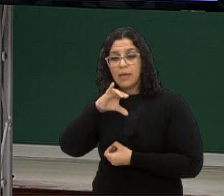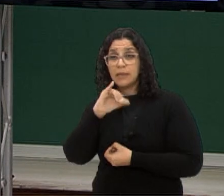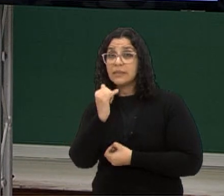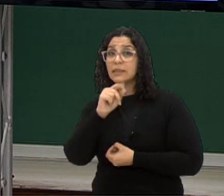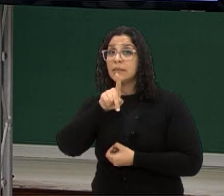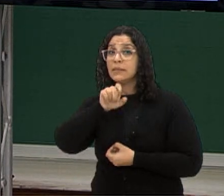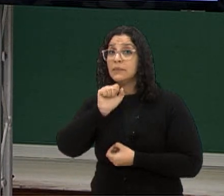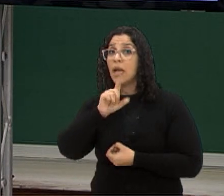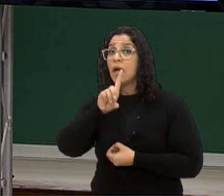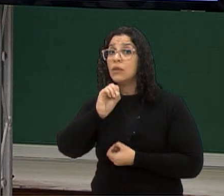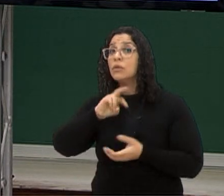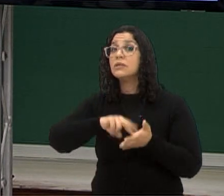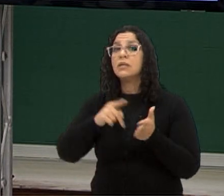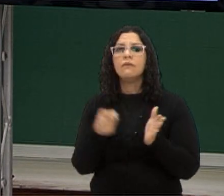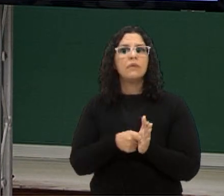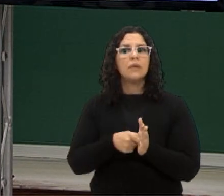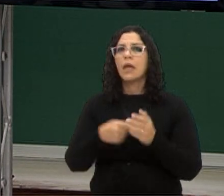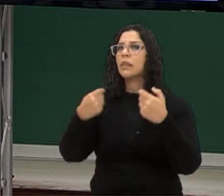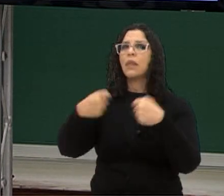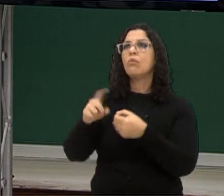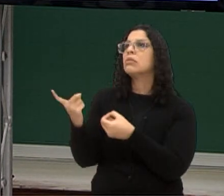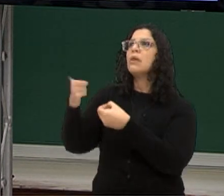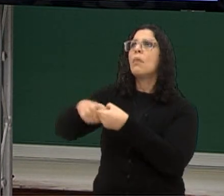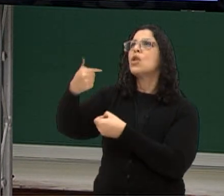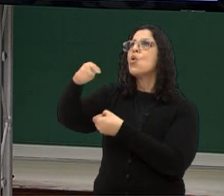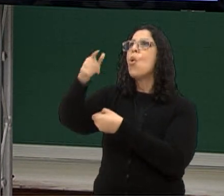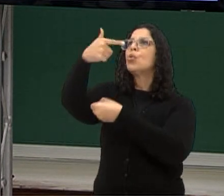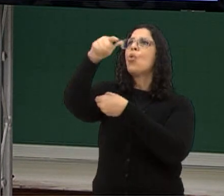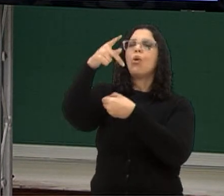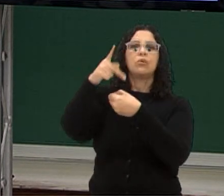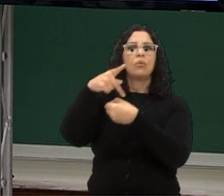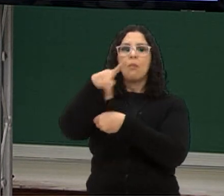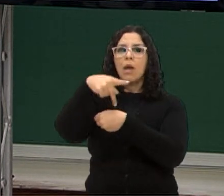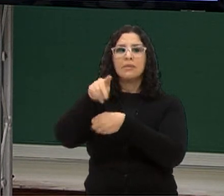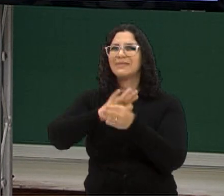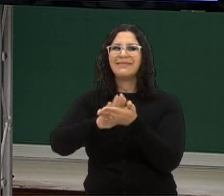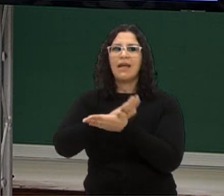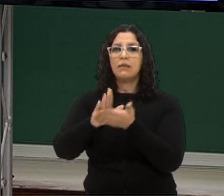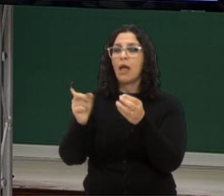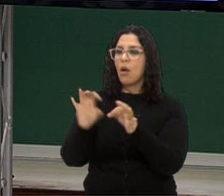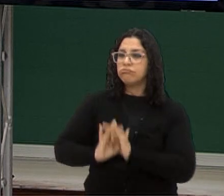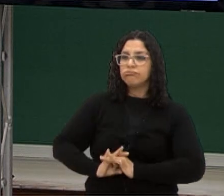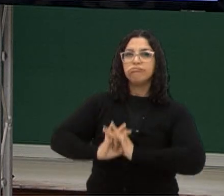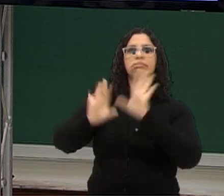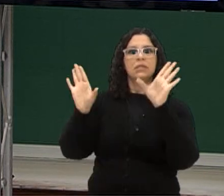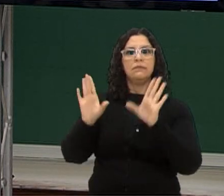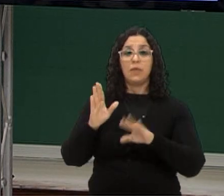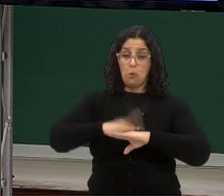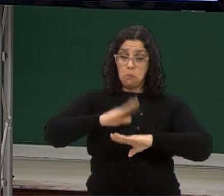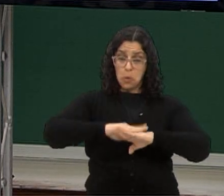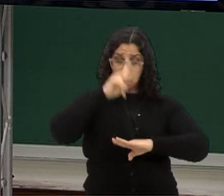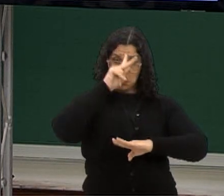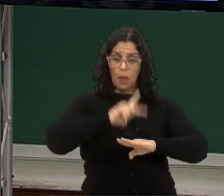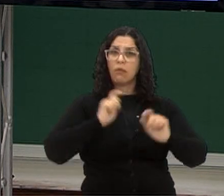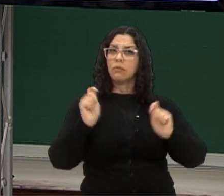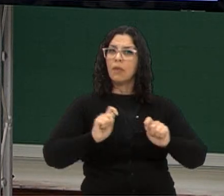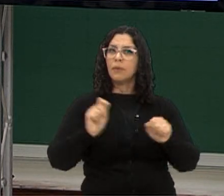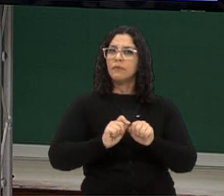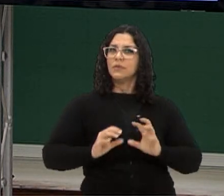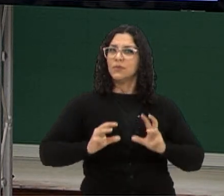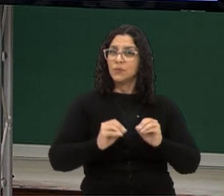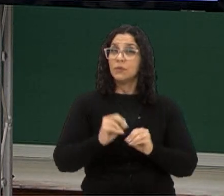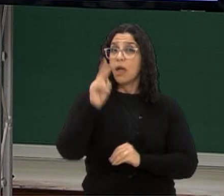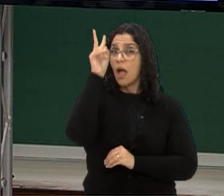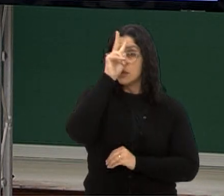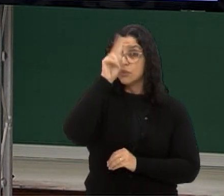independente de outro território. Então, o que acontece? Nós vamos estudar a história de quando o